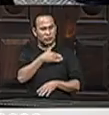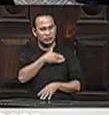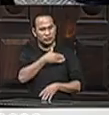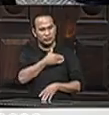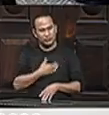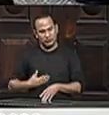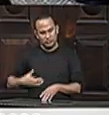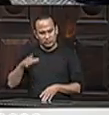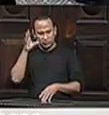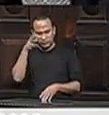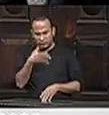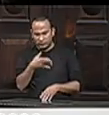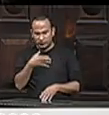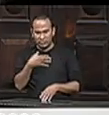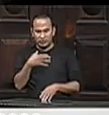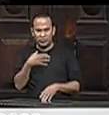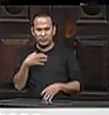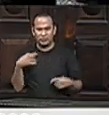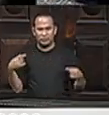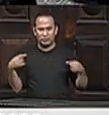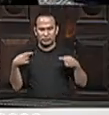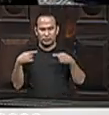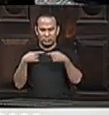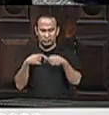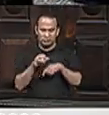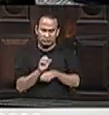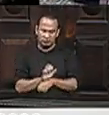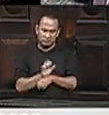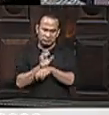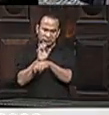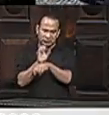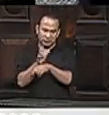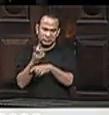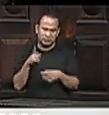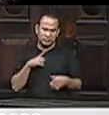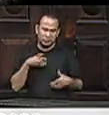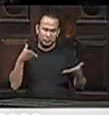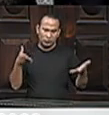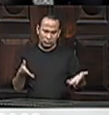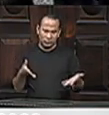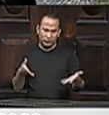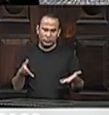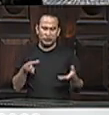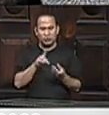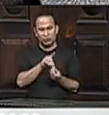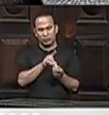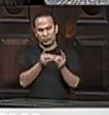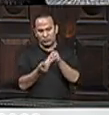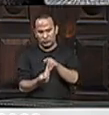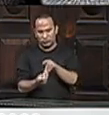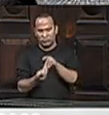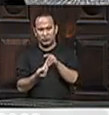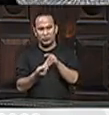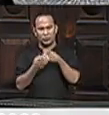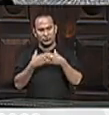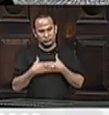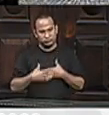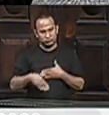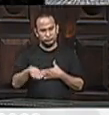Rio, tirar poder dos trabalhadores, um completo retrocesso na política do salário mínimo do Estado, que é exemplo para a